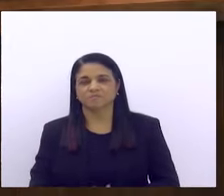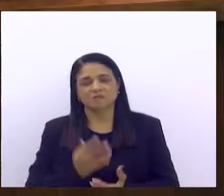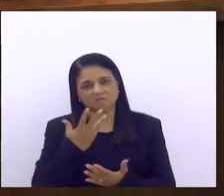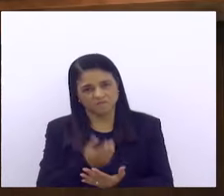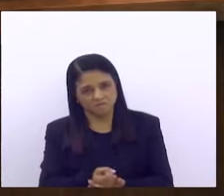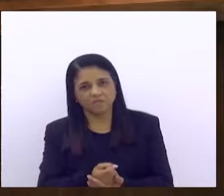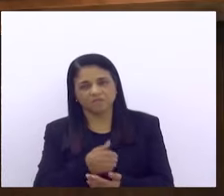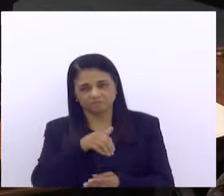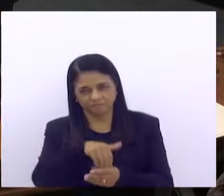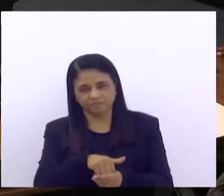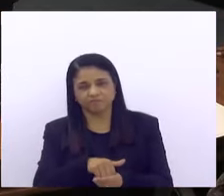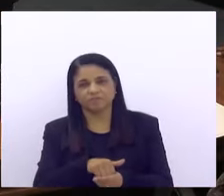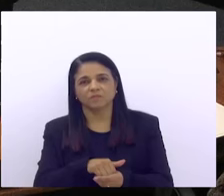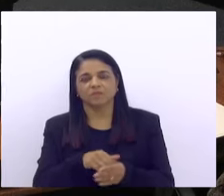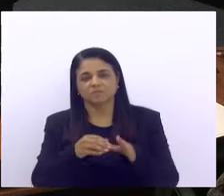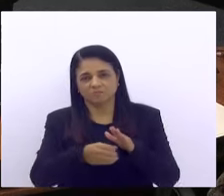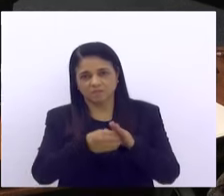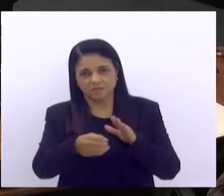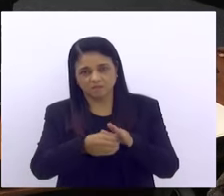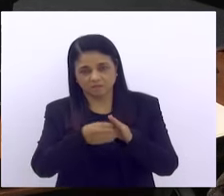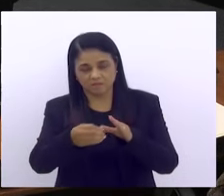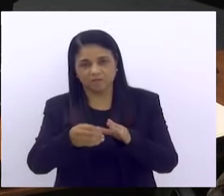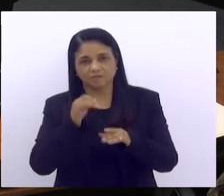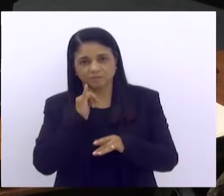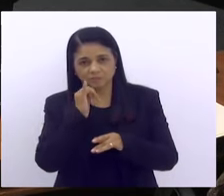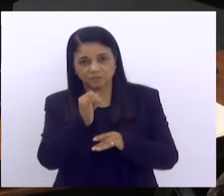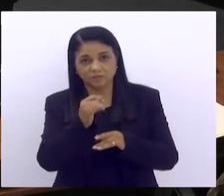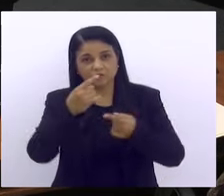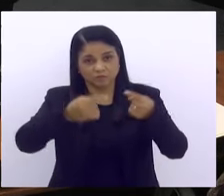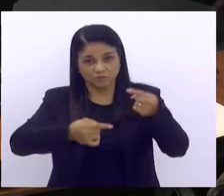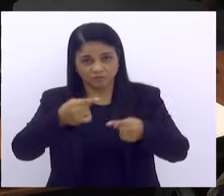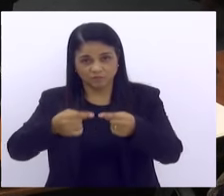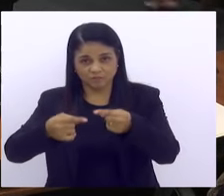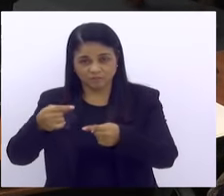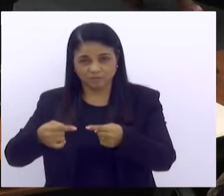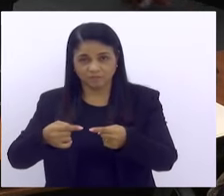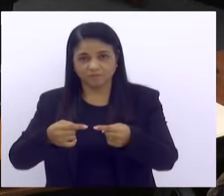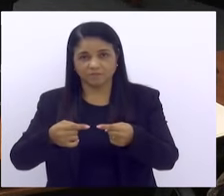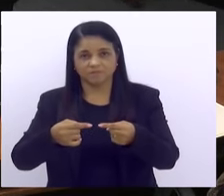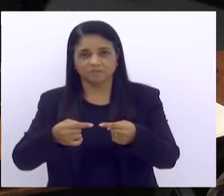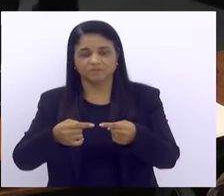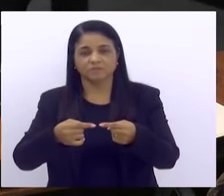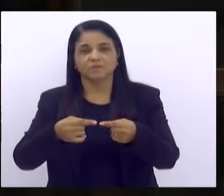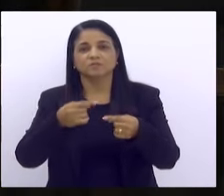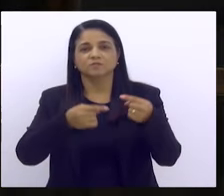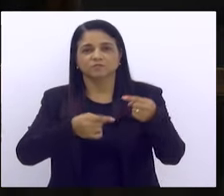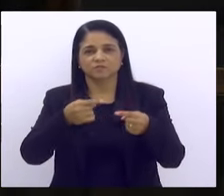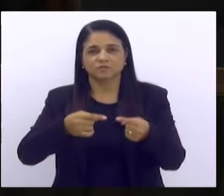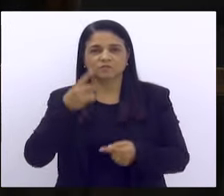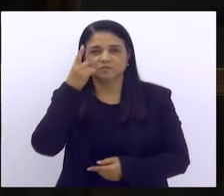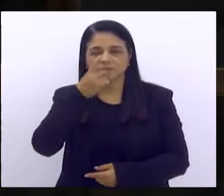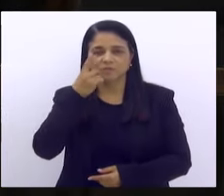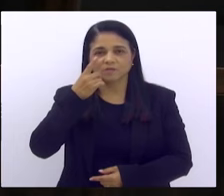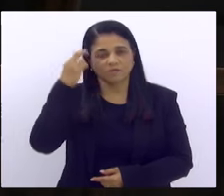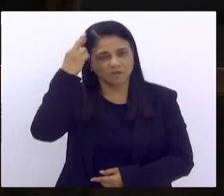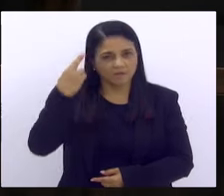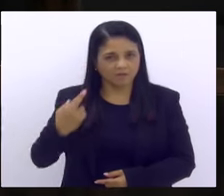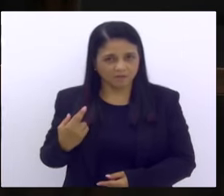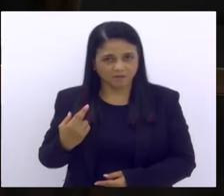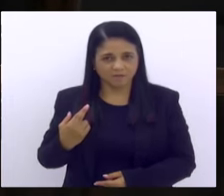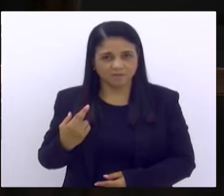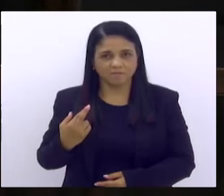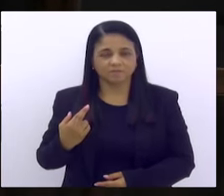Favorável, presidente. Com os pareceres emitidos, em discussão. Para discutir, deputada Renata